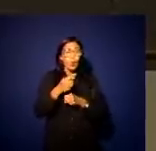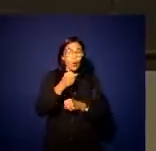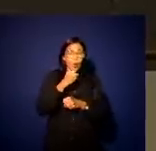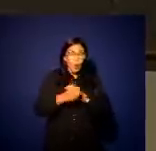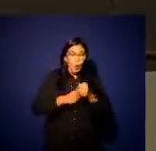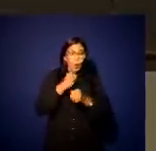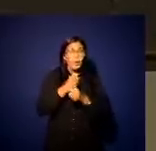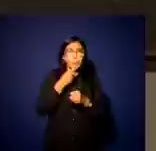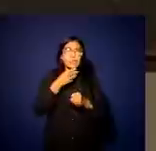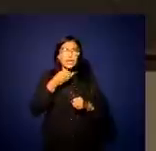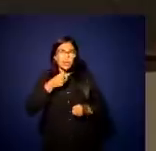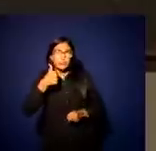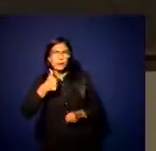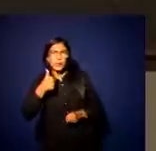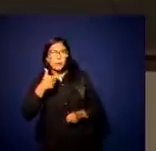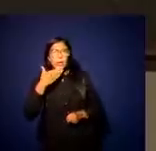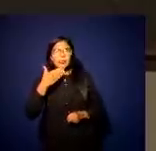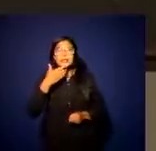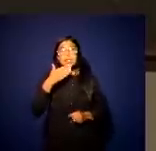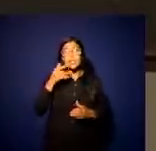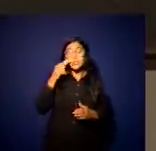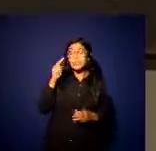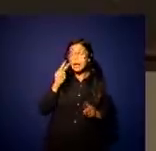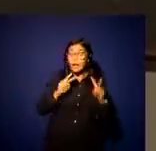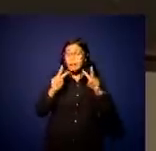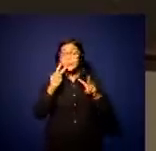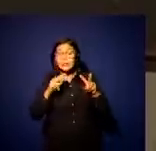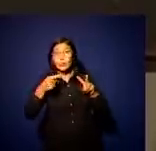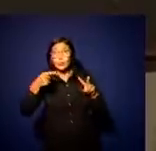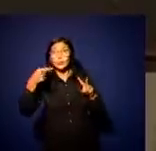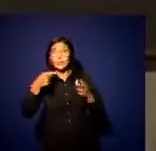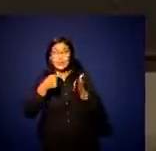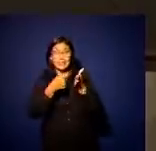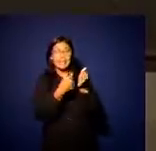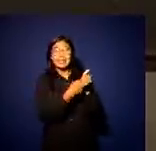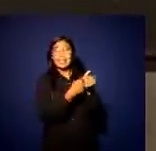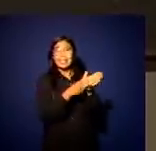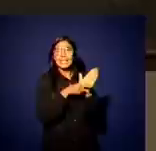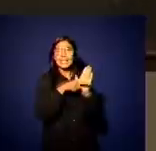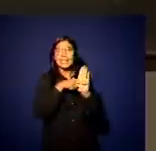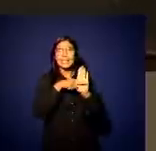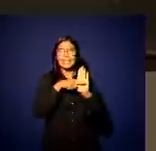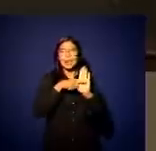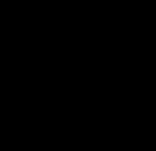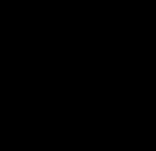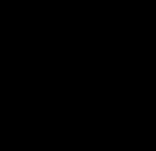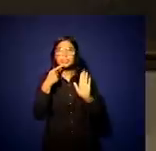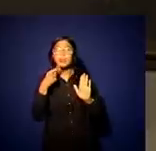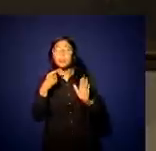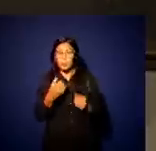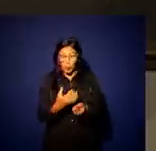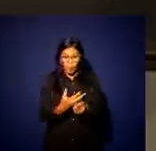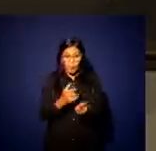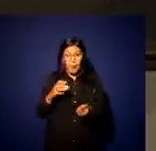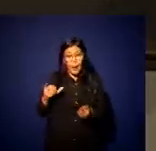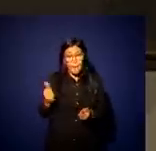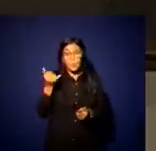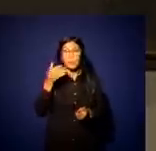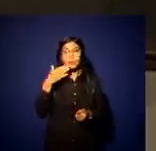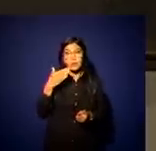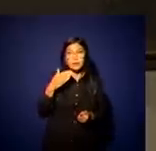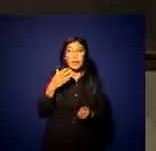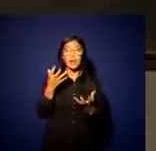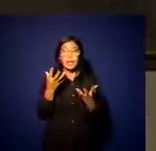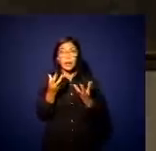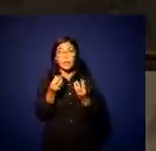a gente tá com a visão mais negativa tentando pegar este movimento de mais emoção e tentar ter algumas posições no